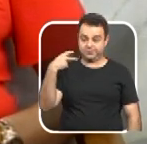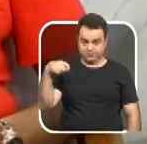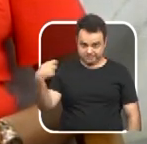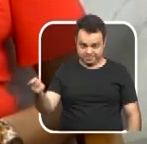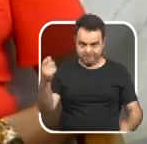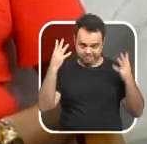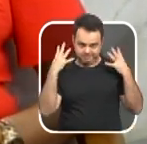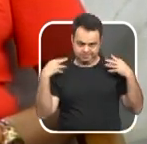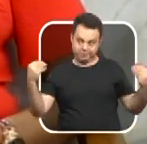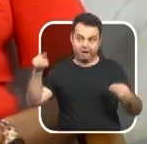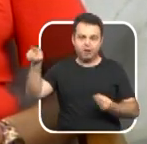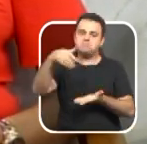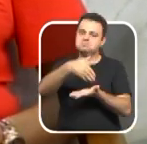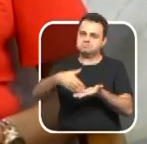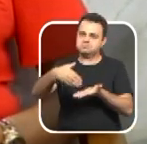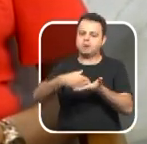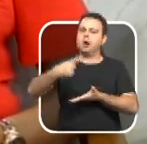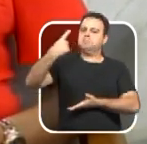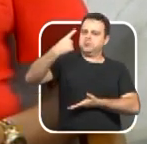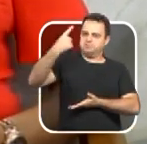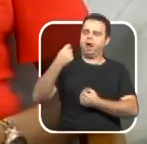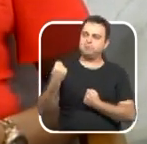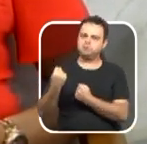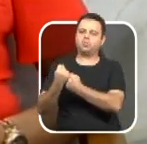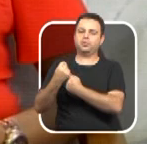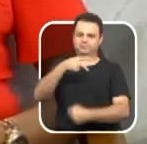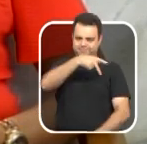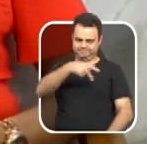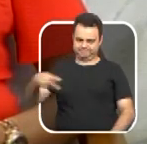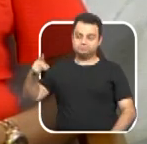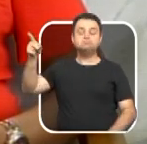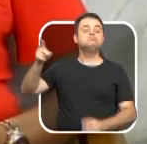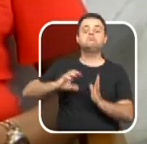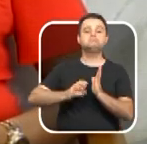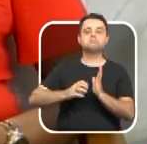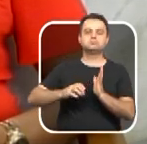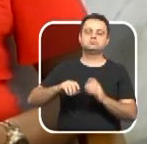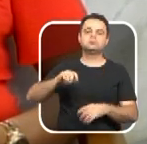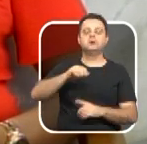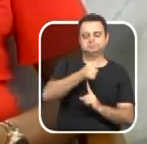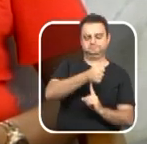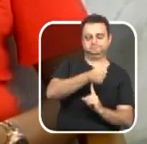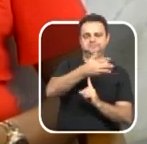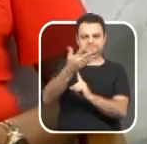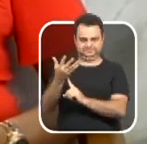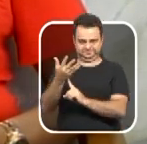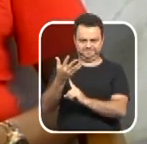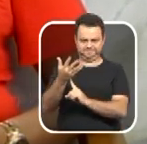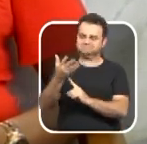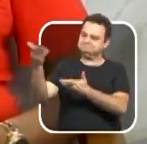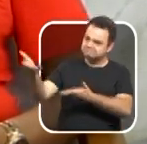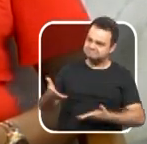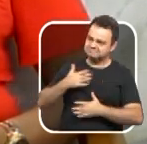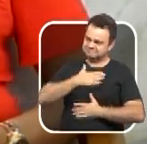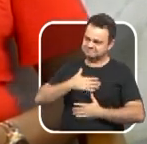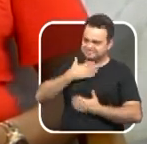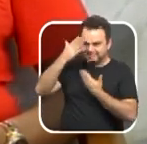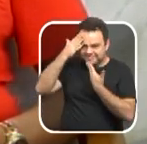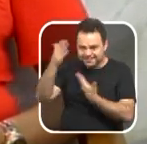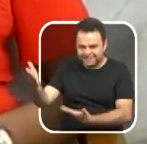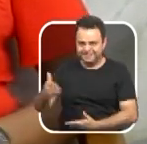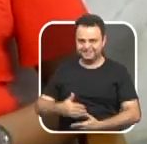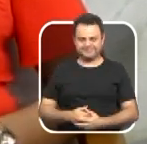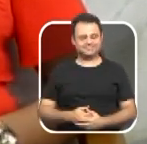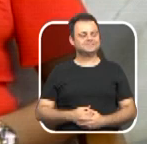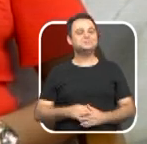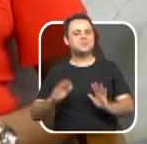muito obrigada pela presença em nosso programa. Olá, sempre é muito satisfatório a gente poder ter esse momento aqui